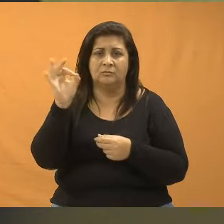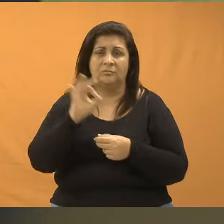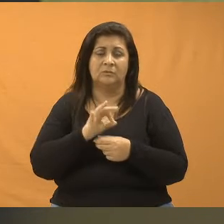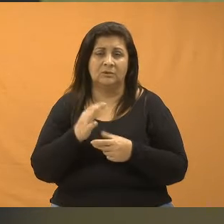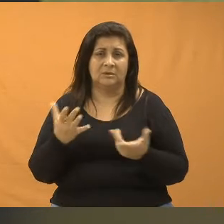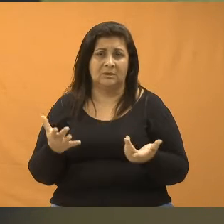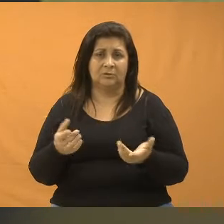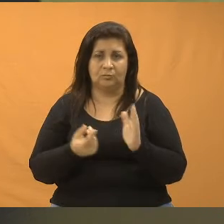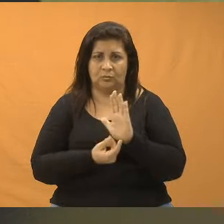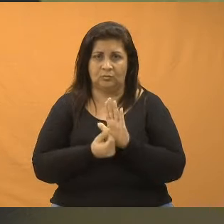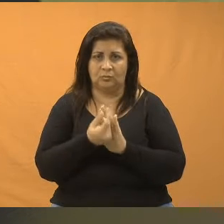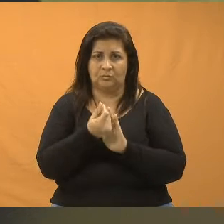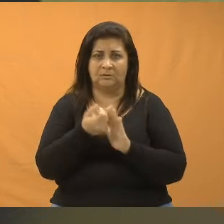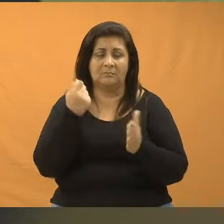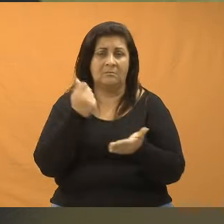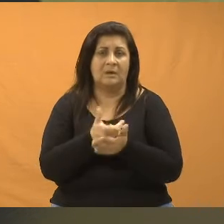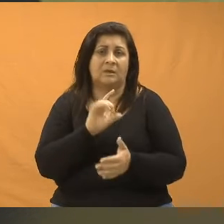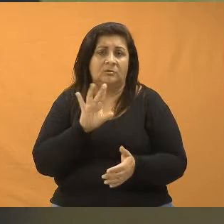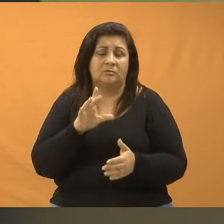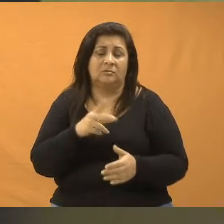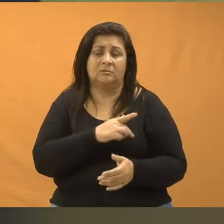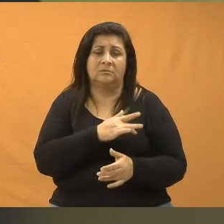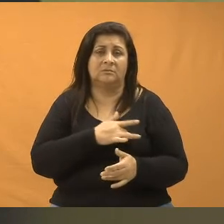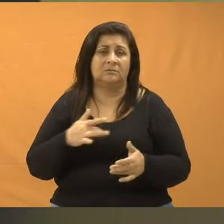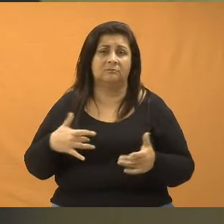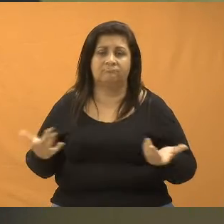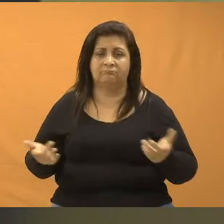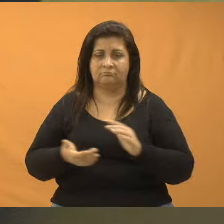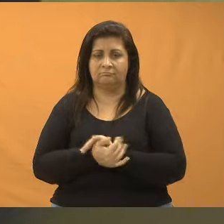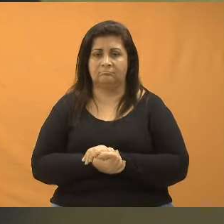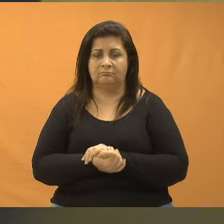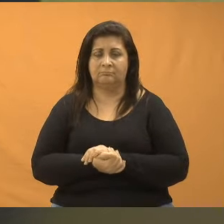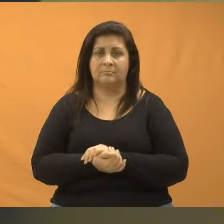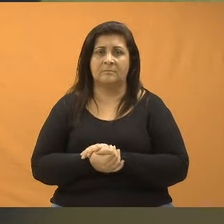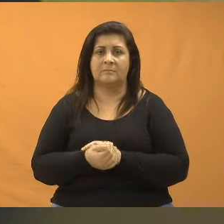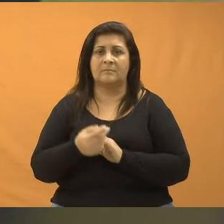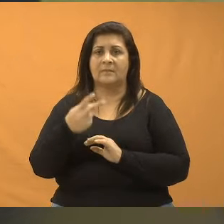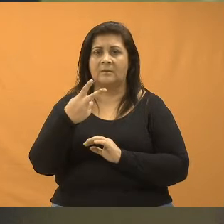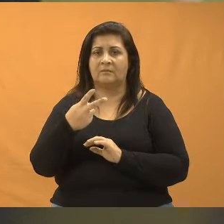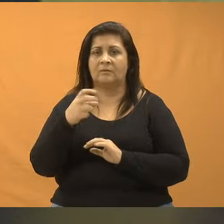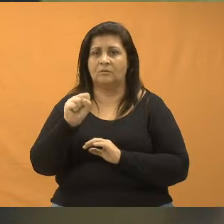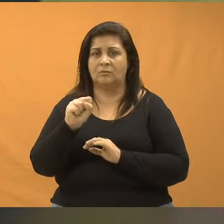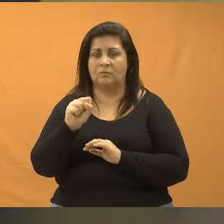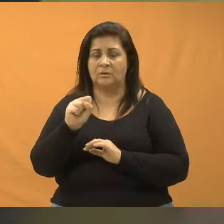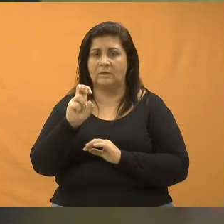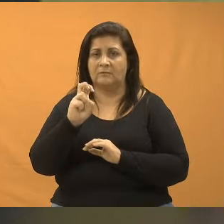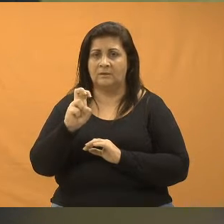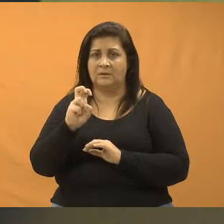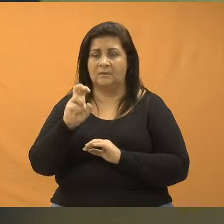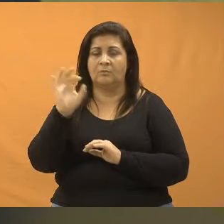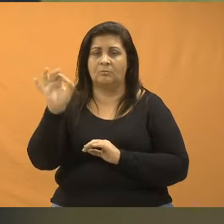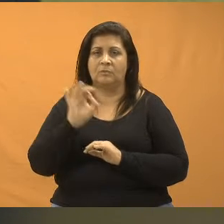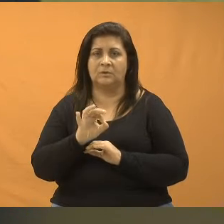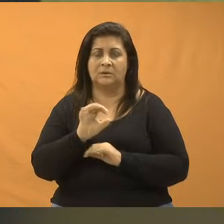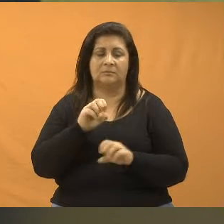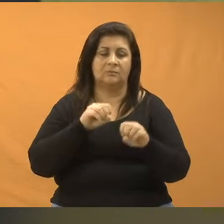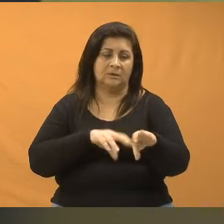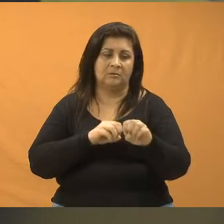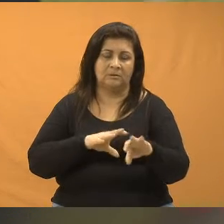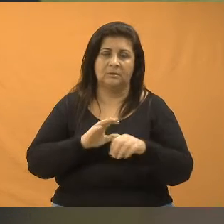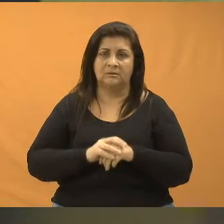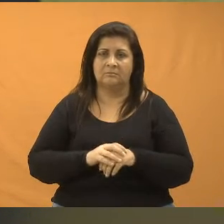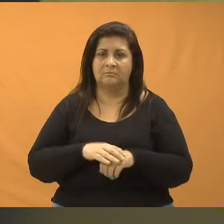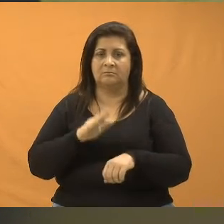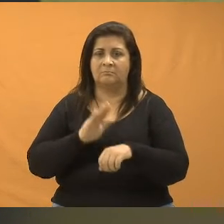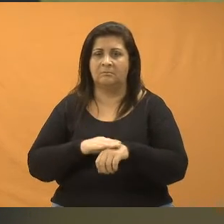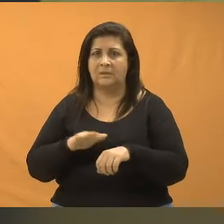Se você pensar que você tem 28% para a saúde, 25% mínimo constitucional para a educação, né? Mais os